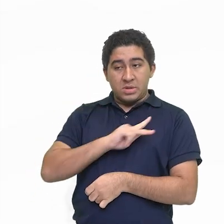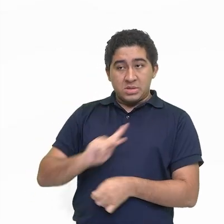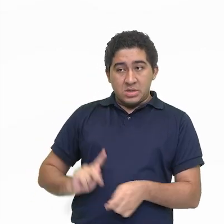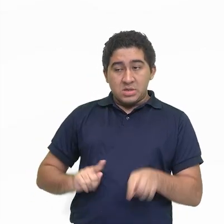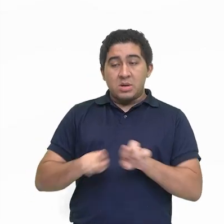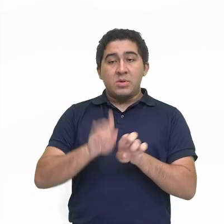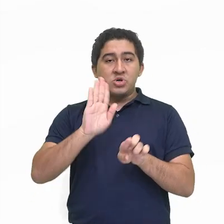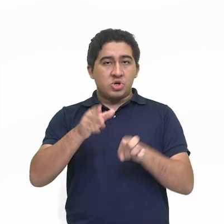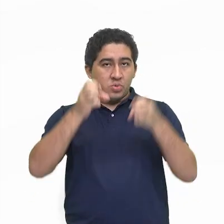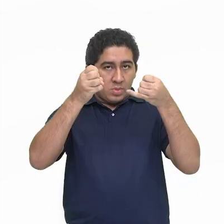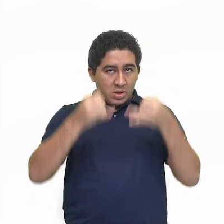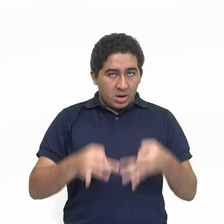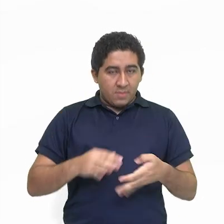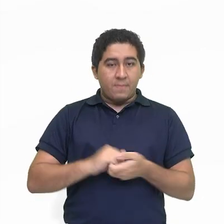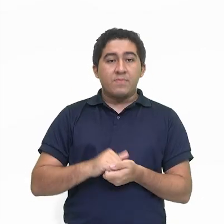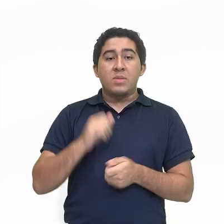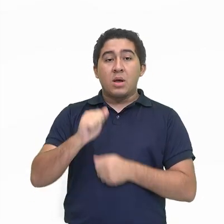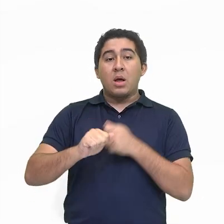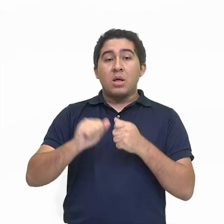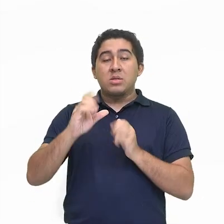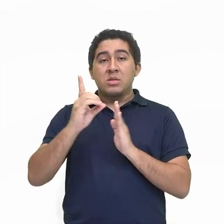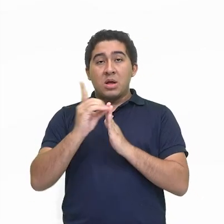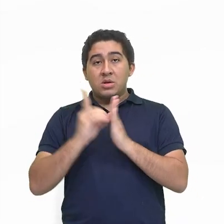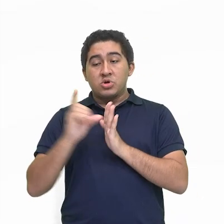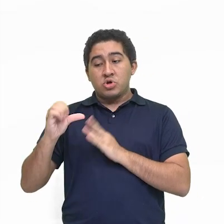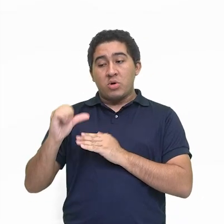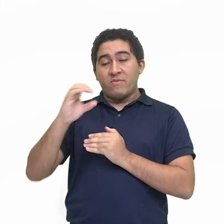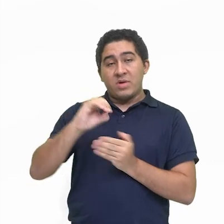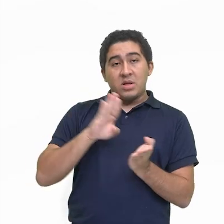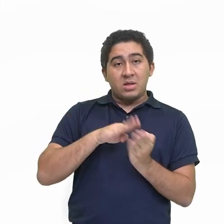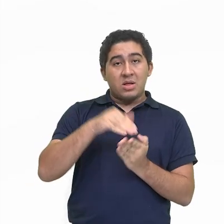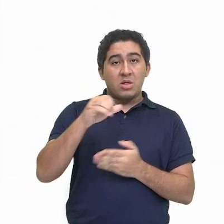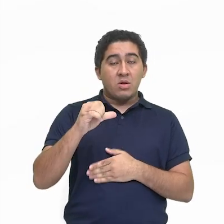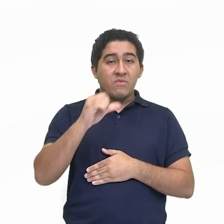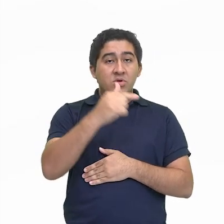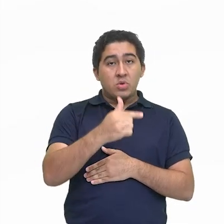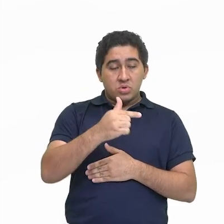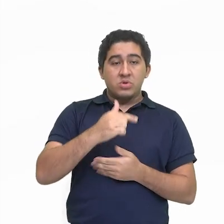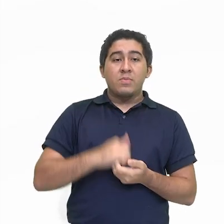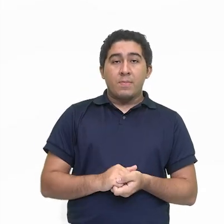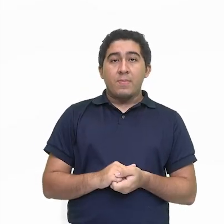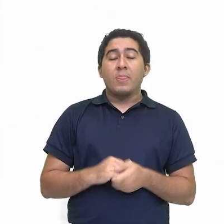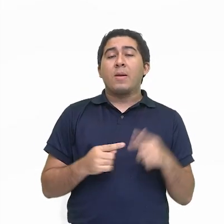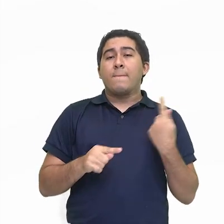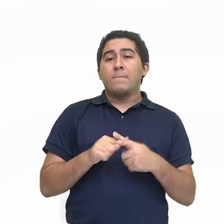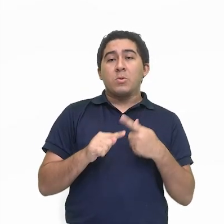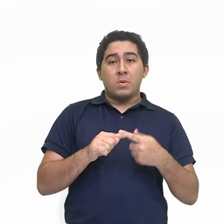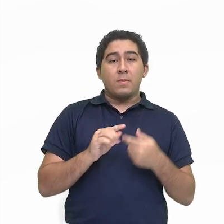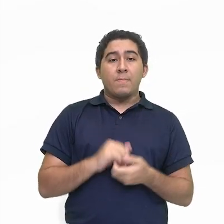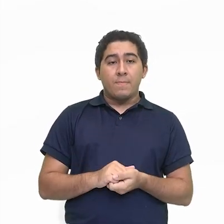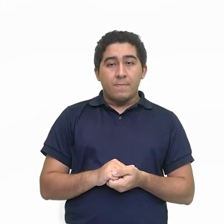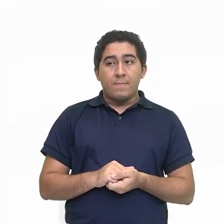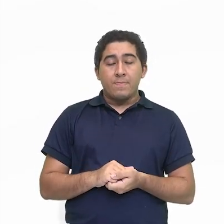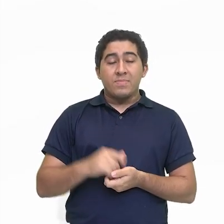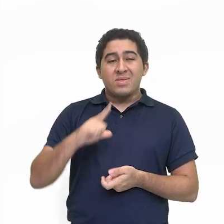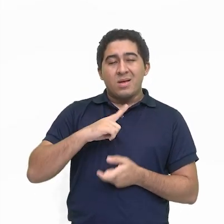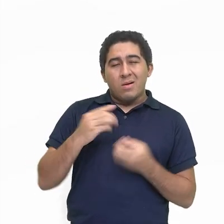como eu falei para vocês, entre 90 e 92. Por quê, professora? Justamente porque, como ele tenta,